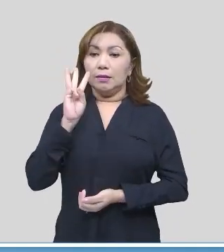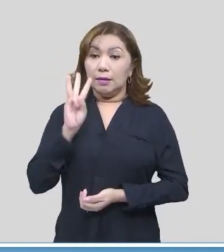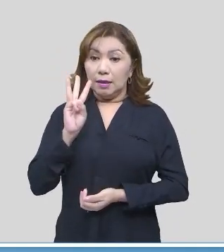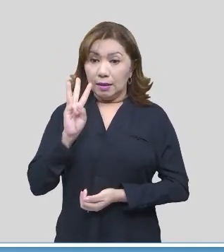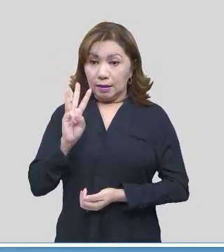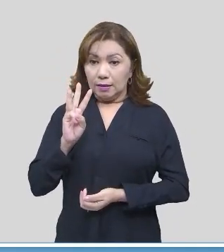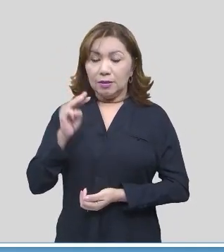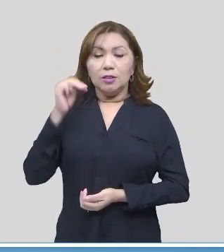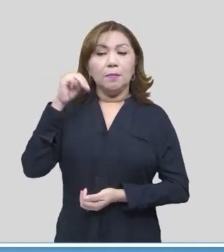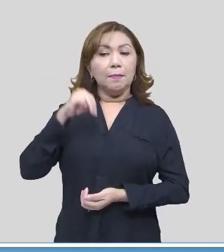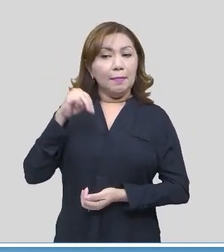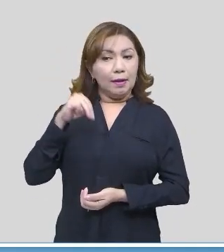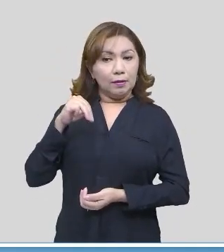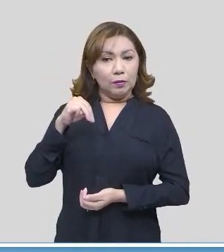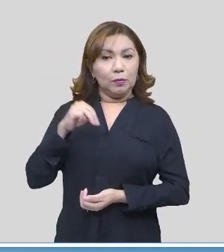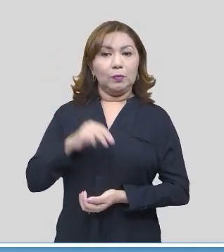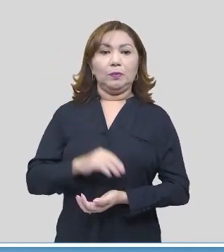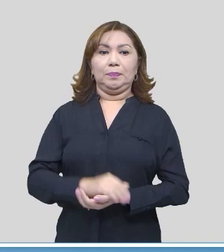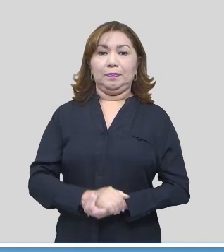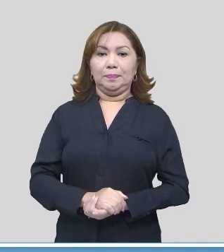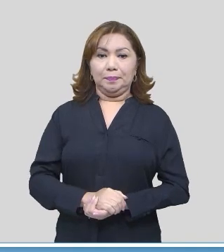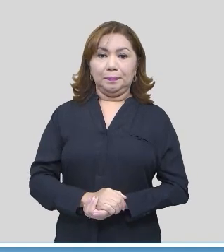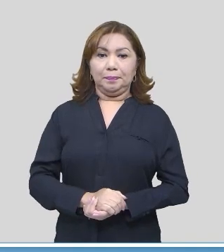3 metros.